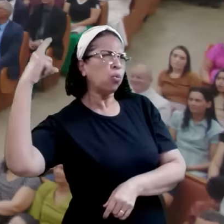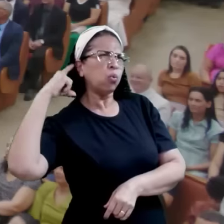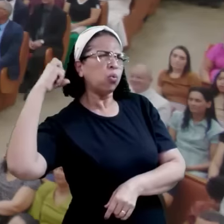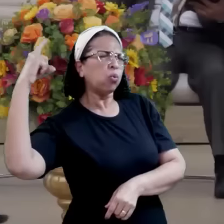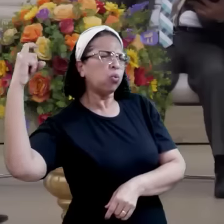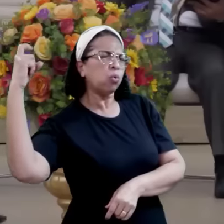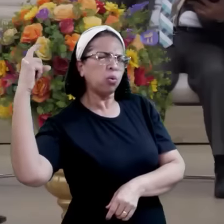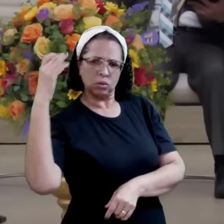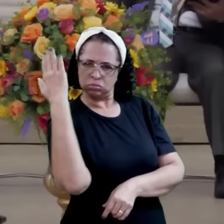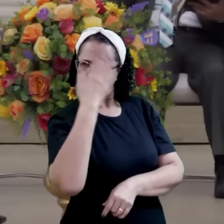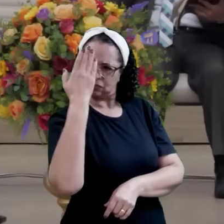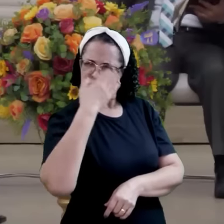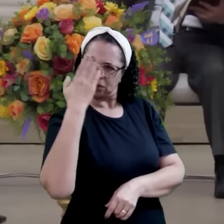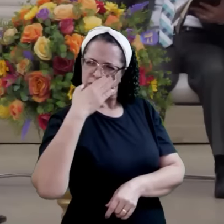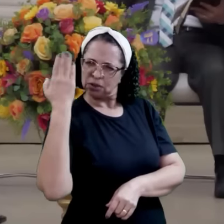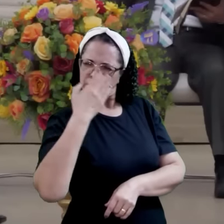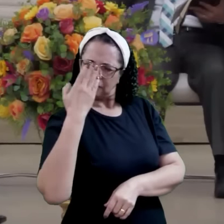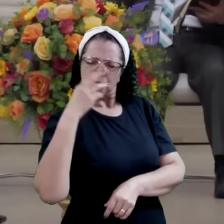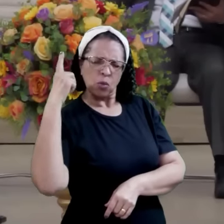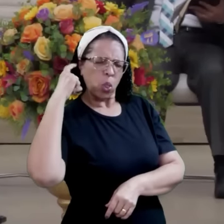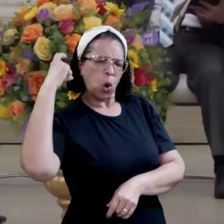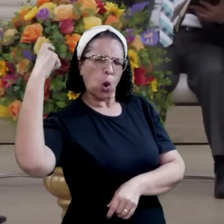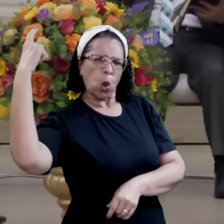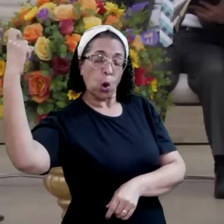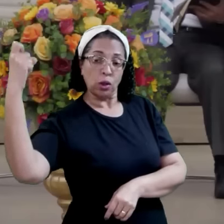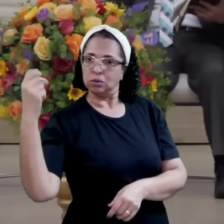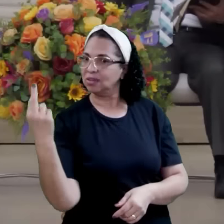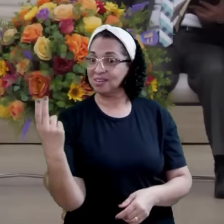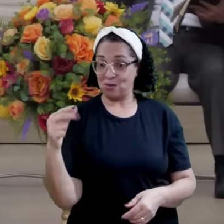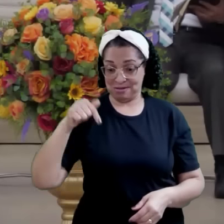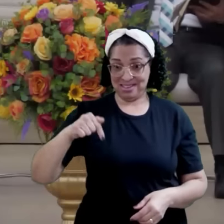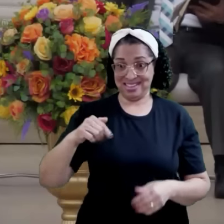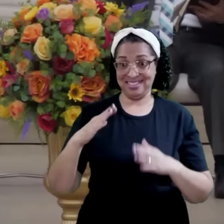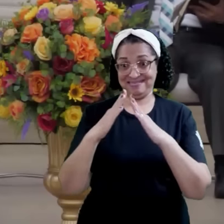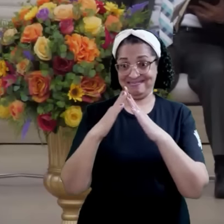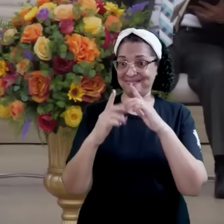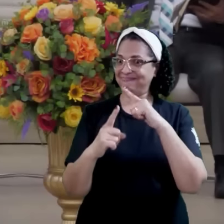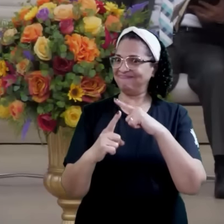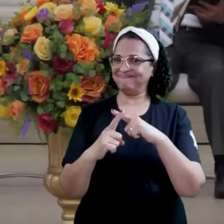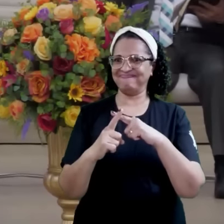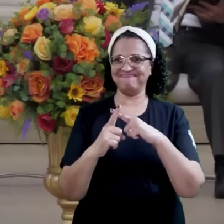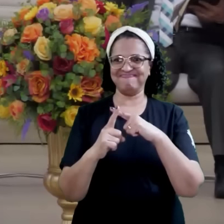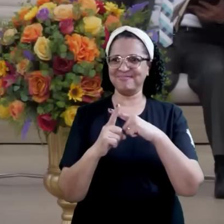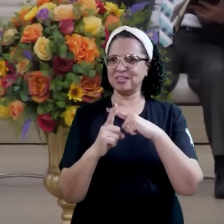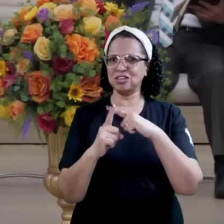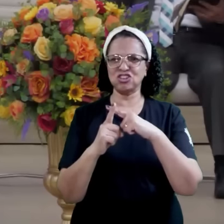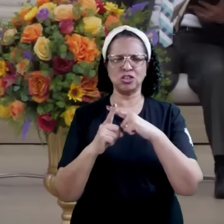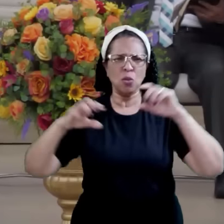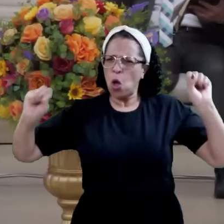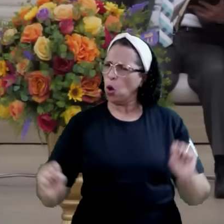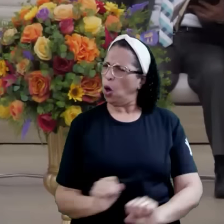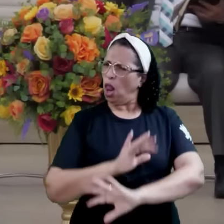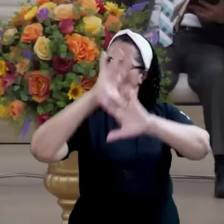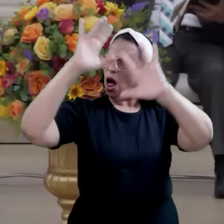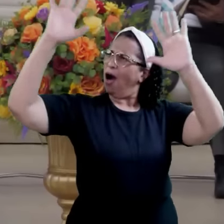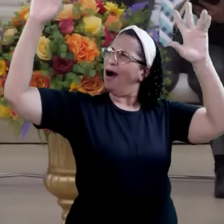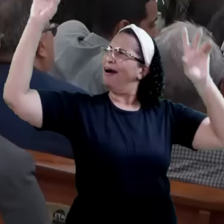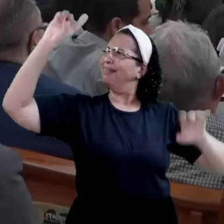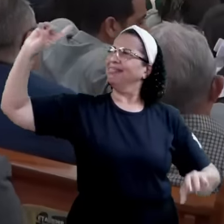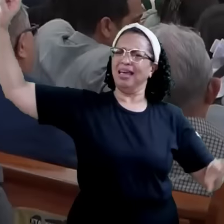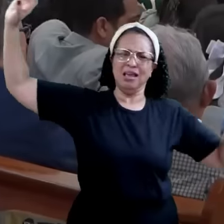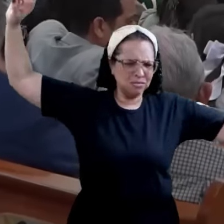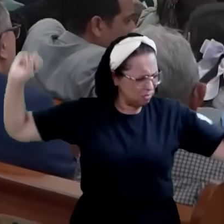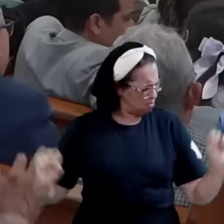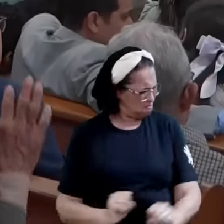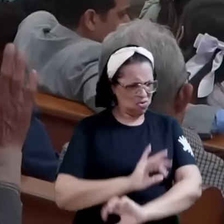glória e a unção pega viu irmão a unção pega Senta do lado de quem tem que tu vai ter também porque a